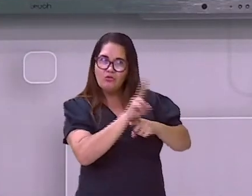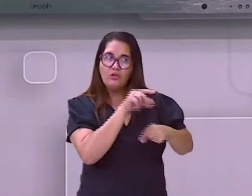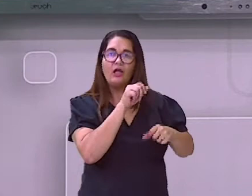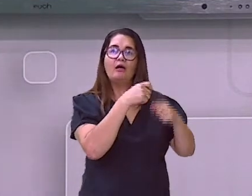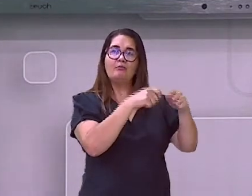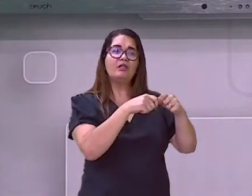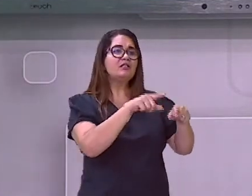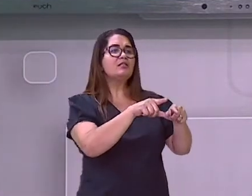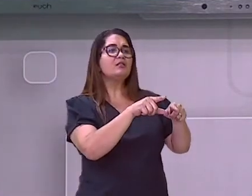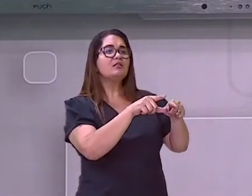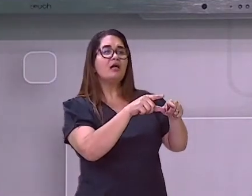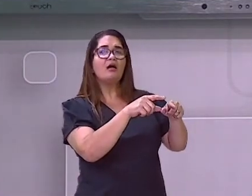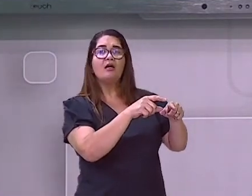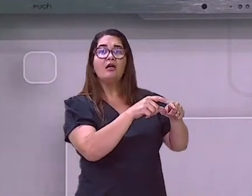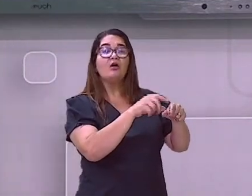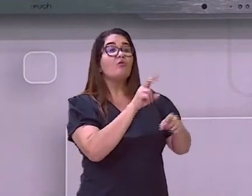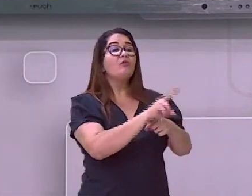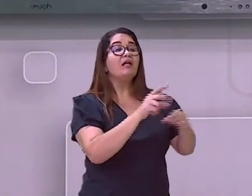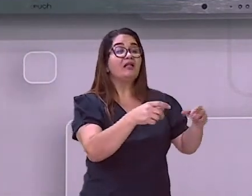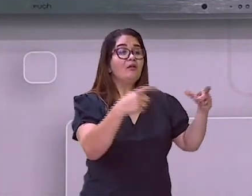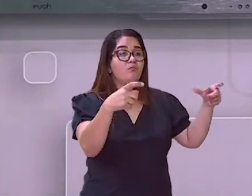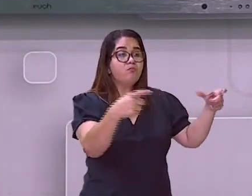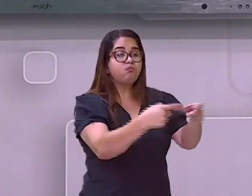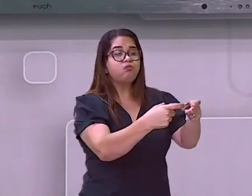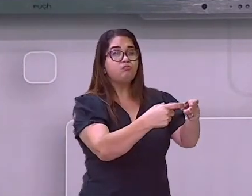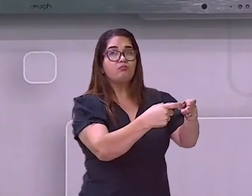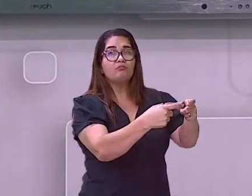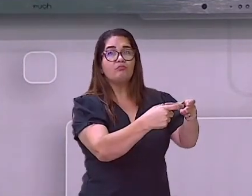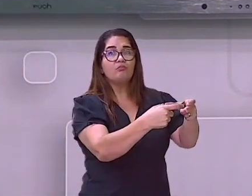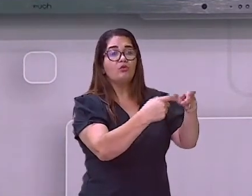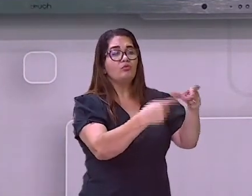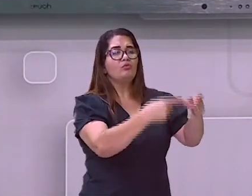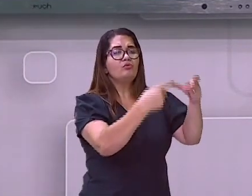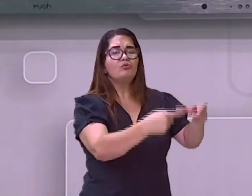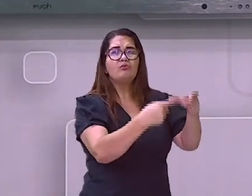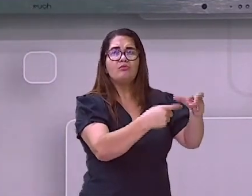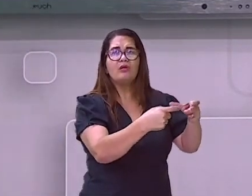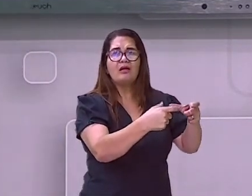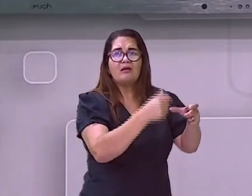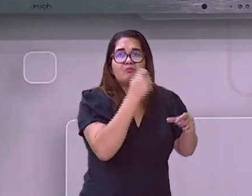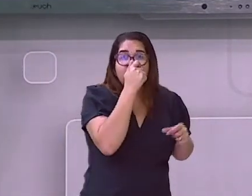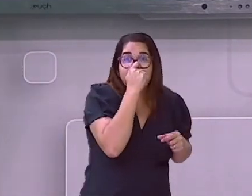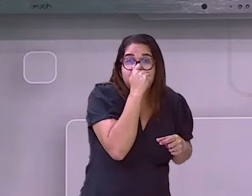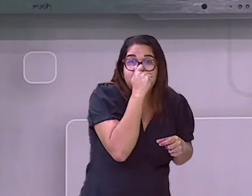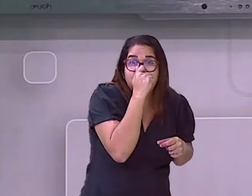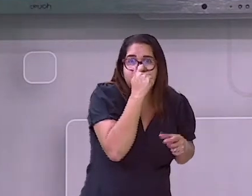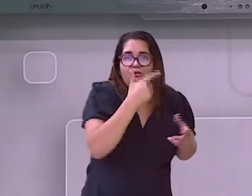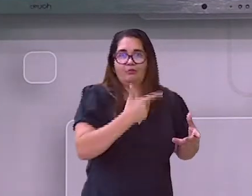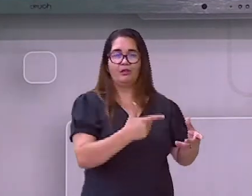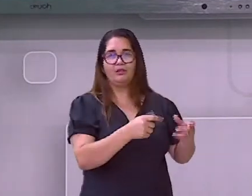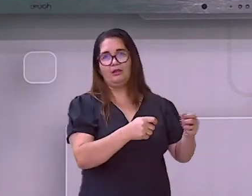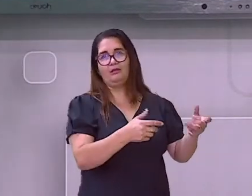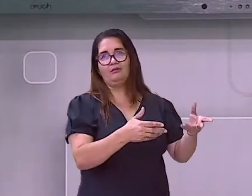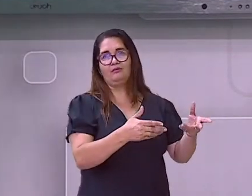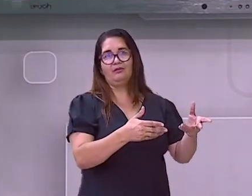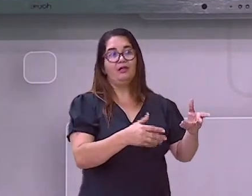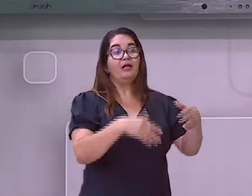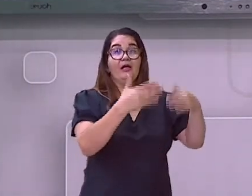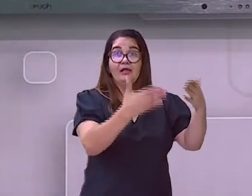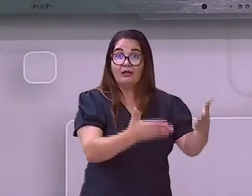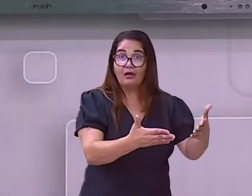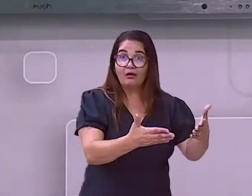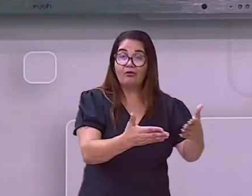fazendeiro solta o gado, olha o que acontece. O gado vai pastando, comendo e subindo o